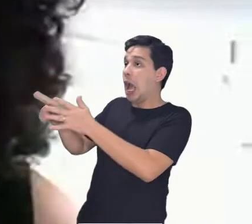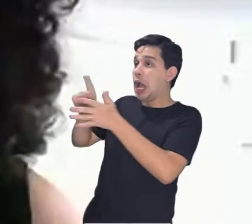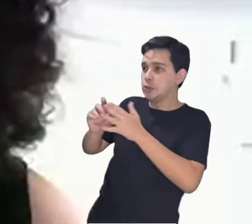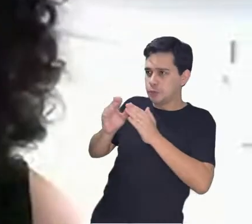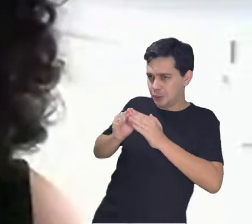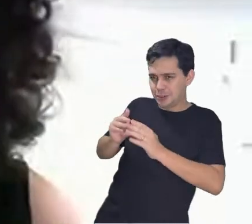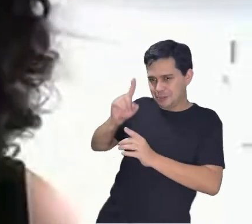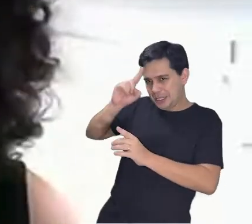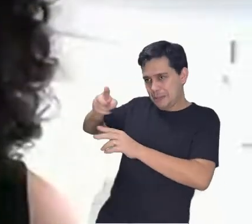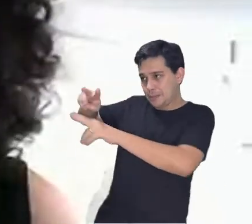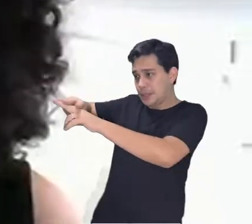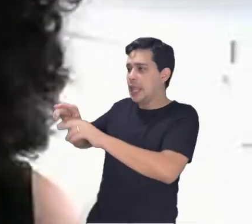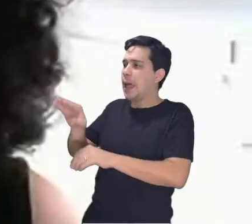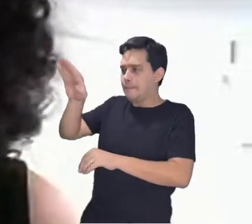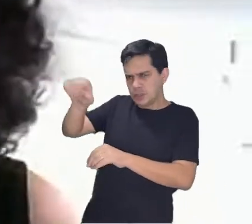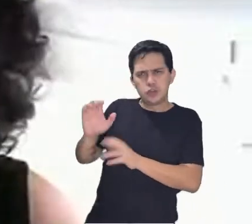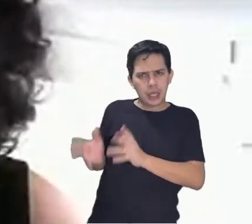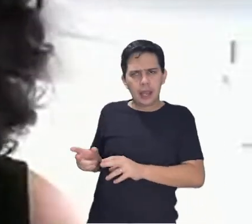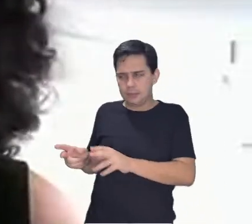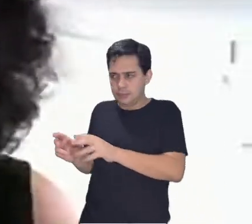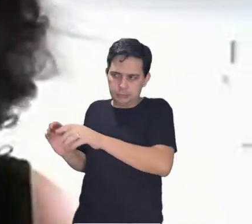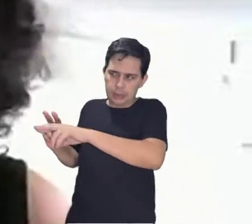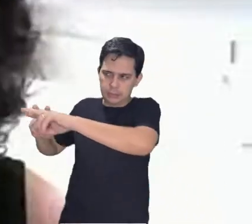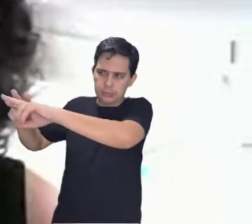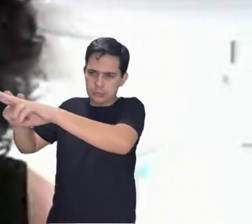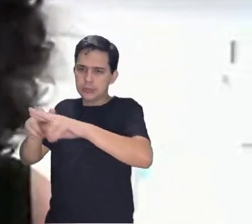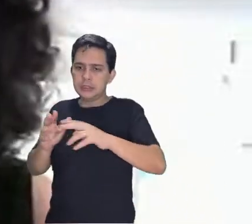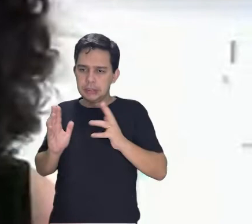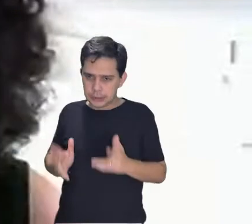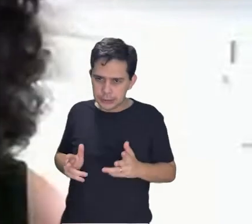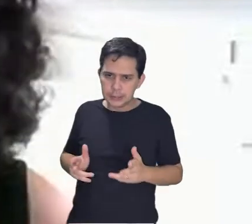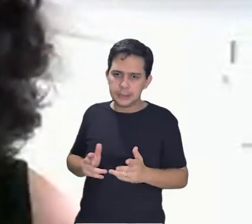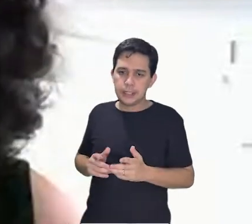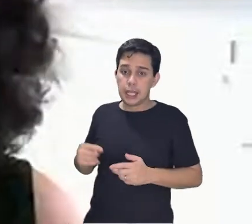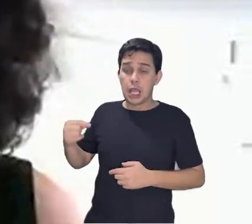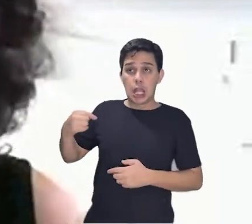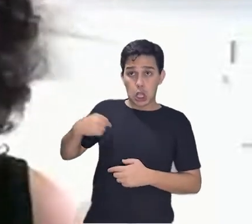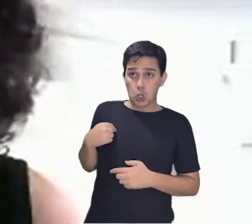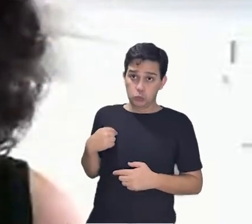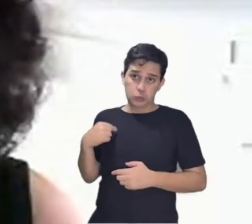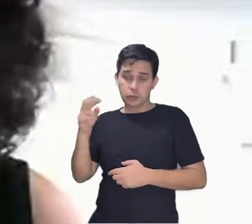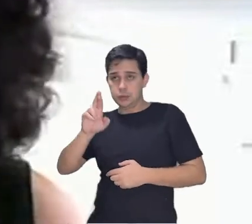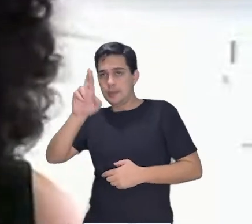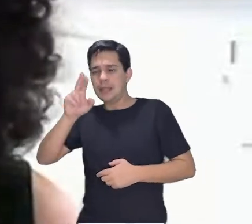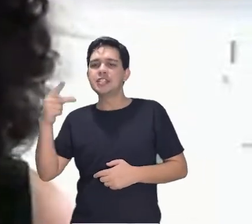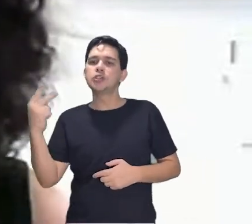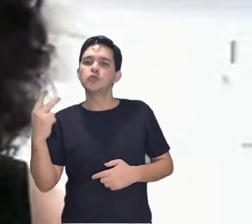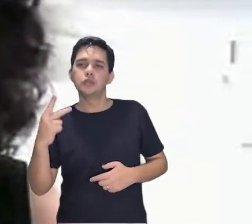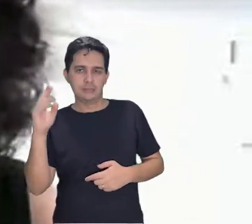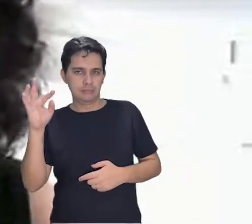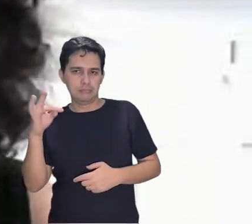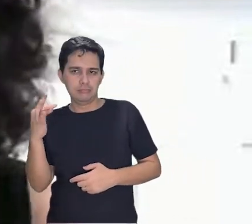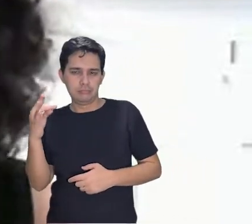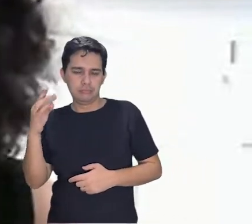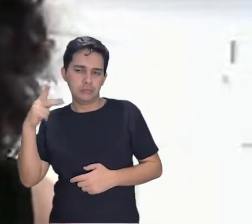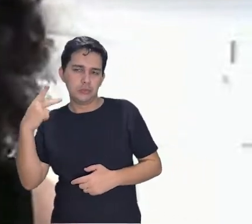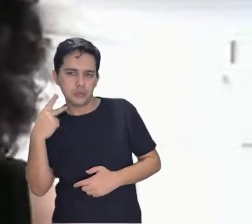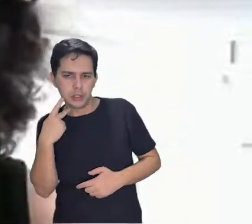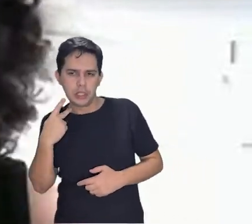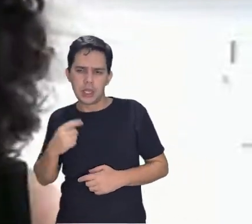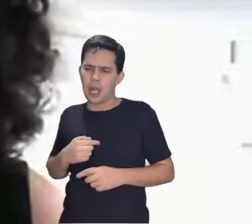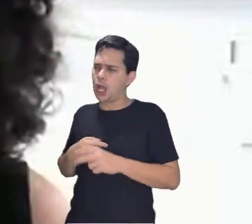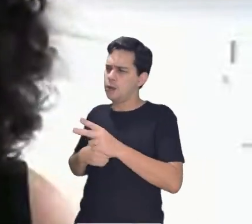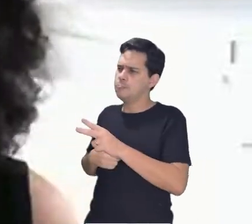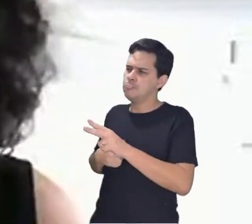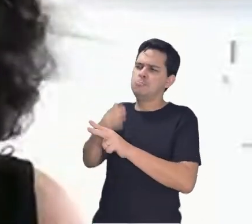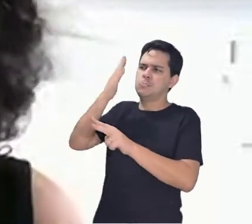Quando eu assumi a 4ª Criminal, em razão da licença da colega, que sou titular da 2ª, eu tomei conhecimento dessa situação. Como a juíza